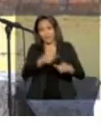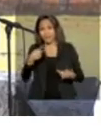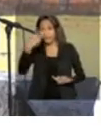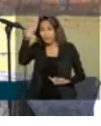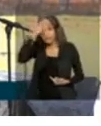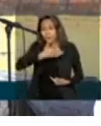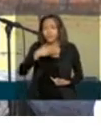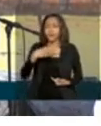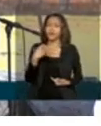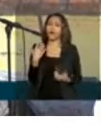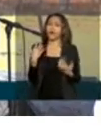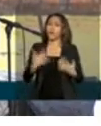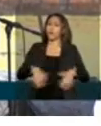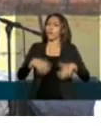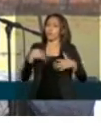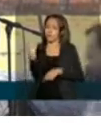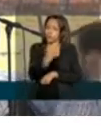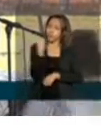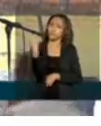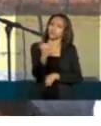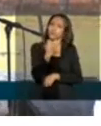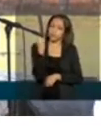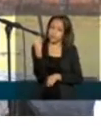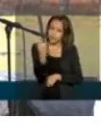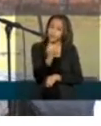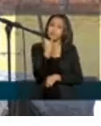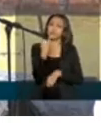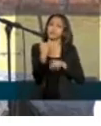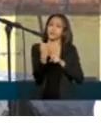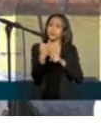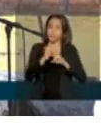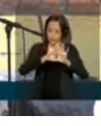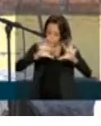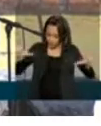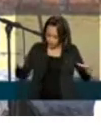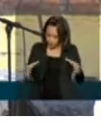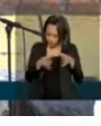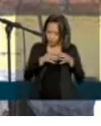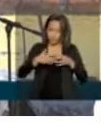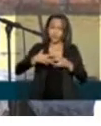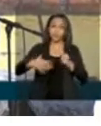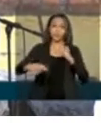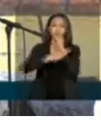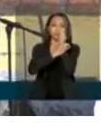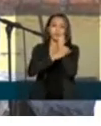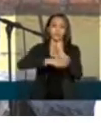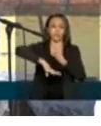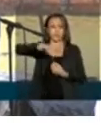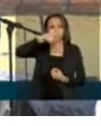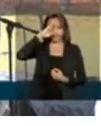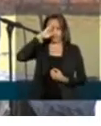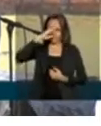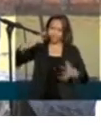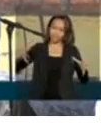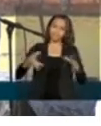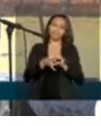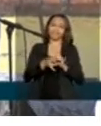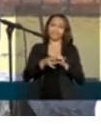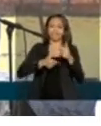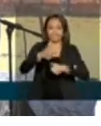quão importante é a integração entre as nossas forças de segurança e o trabalho conjunto que nós temos